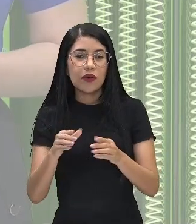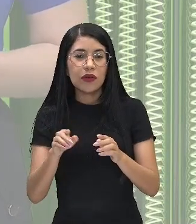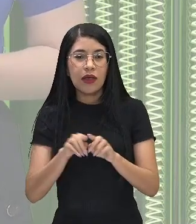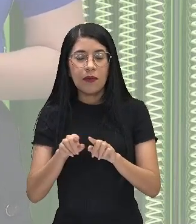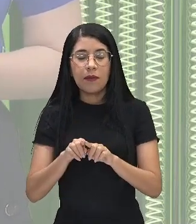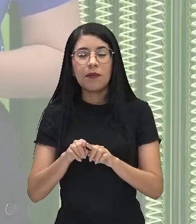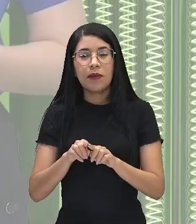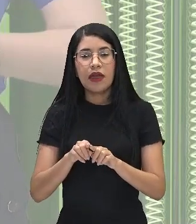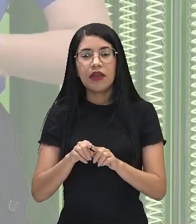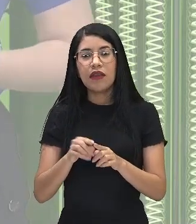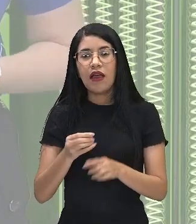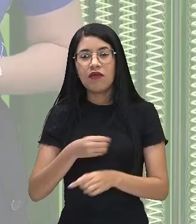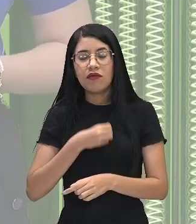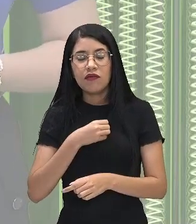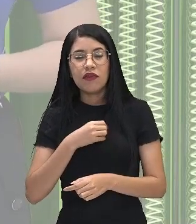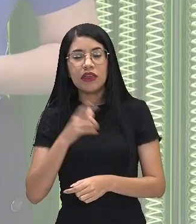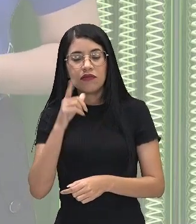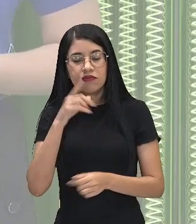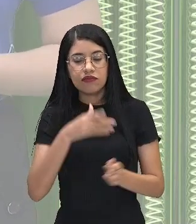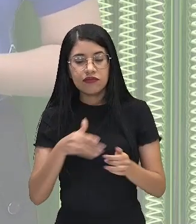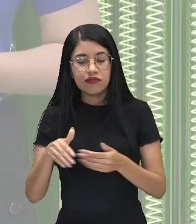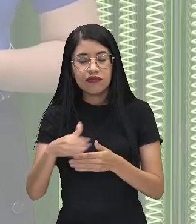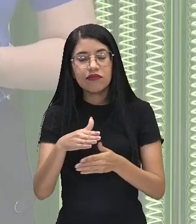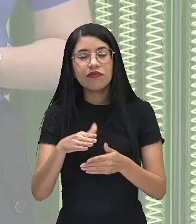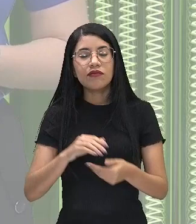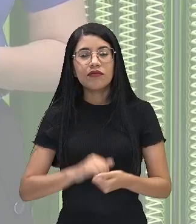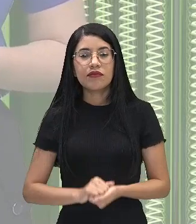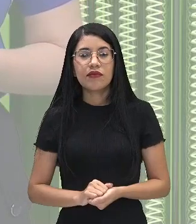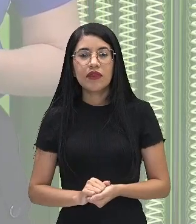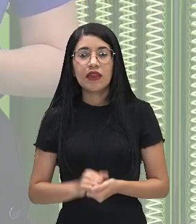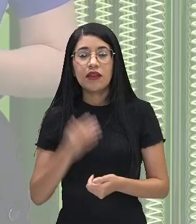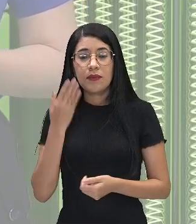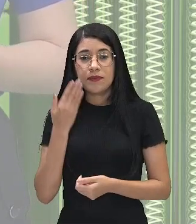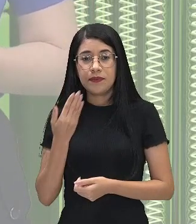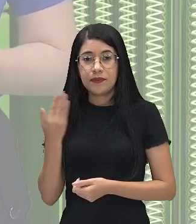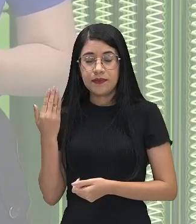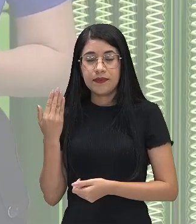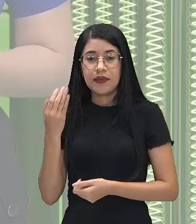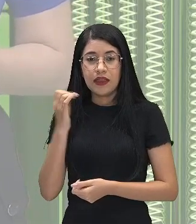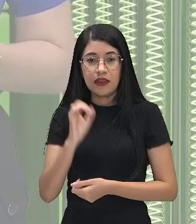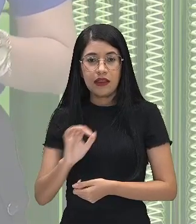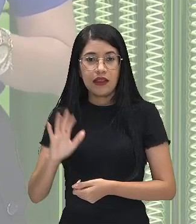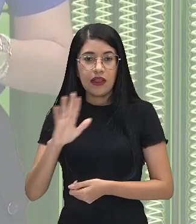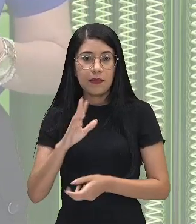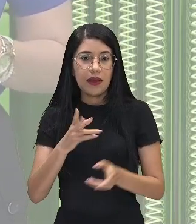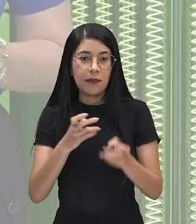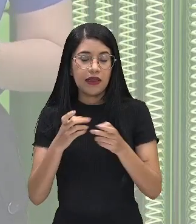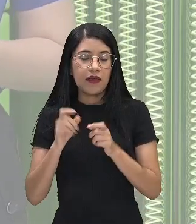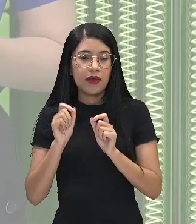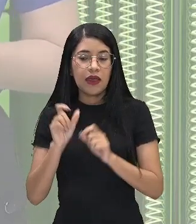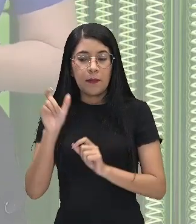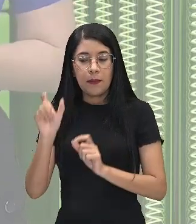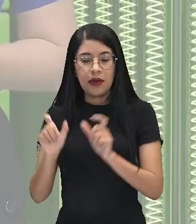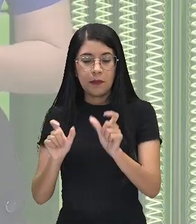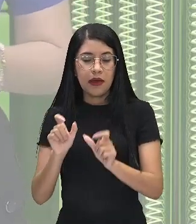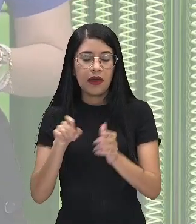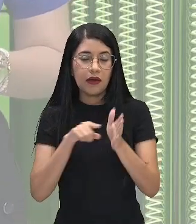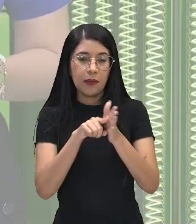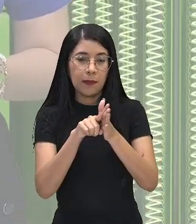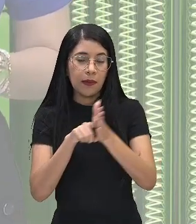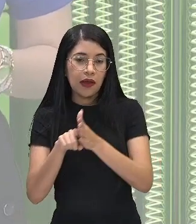aquáticos. Aqui nessa imagem, vocês podem observar pesquisadores